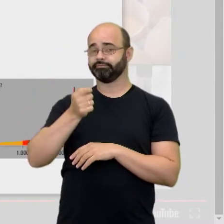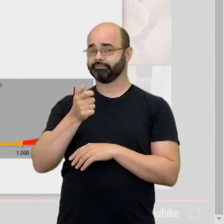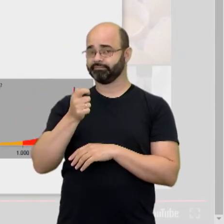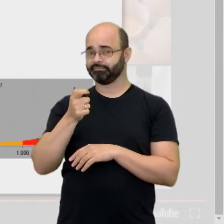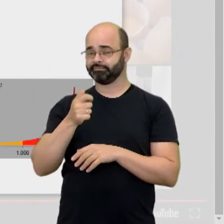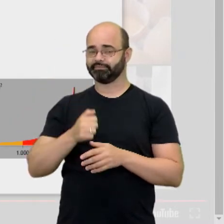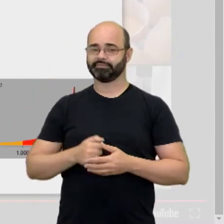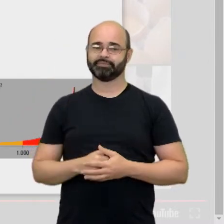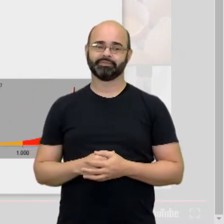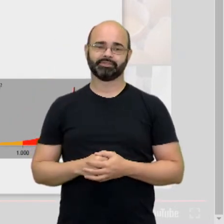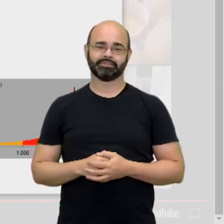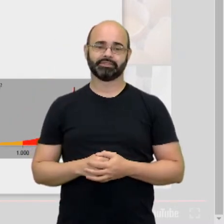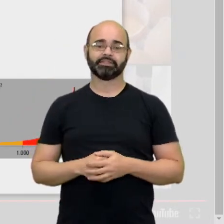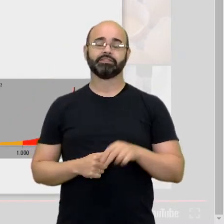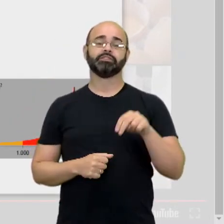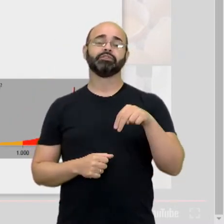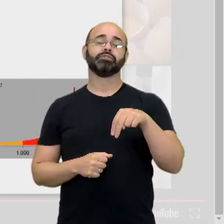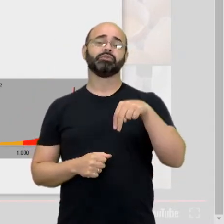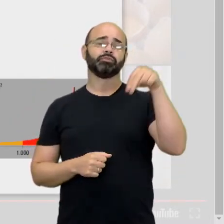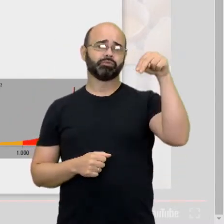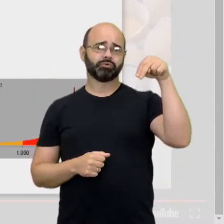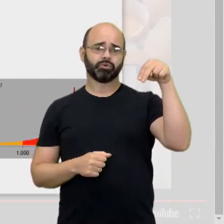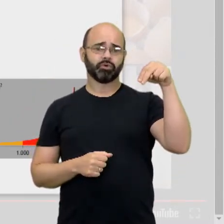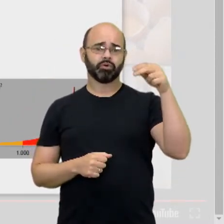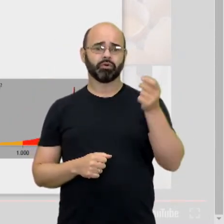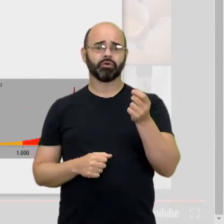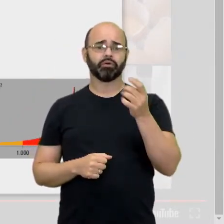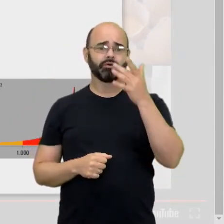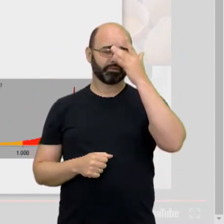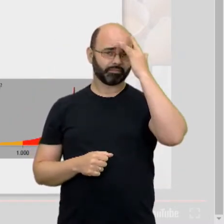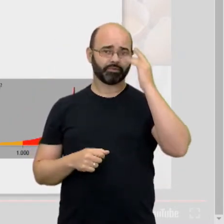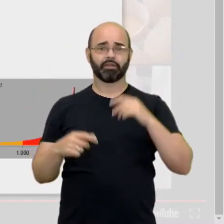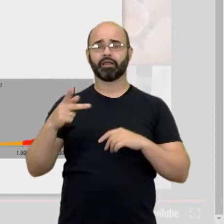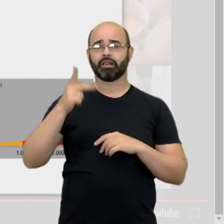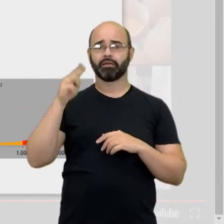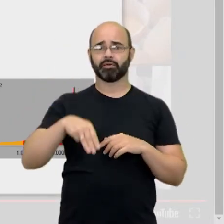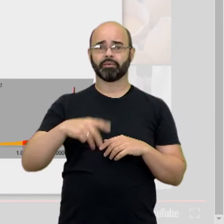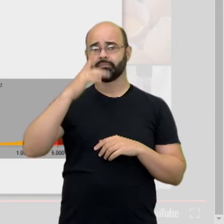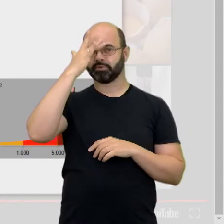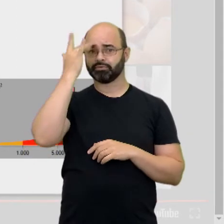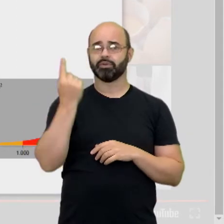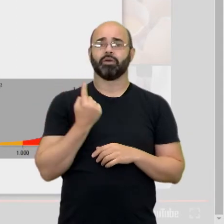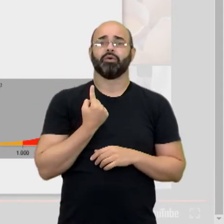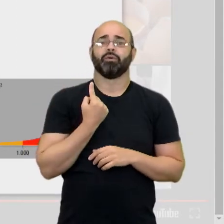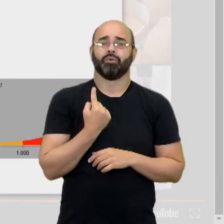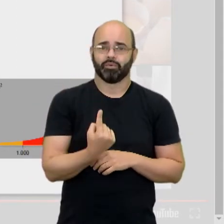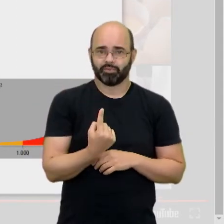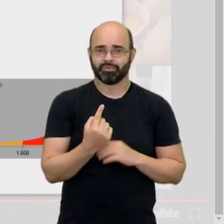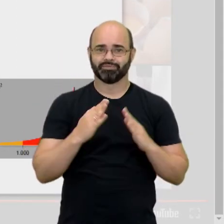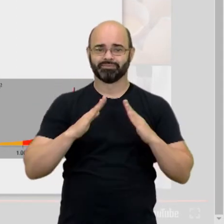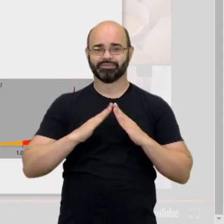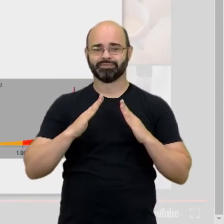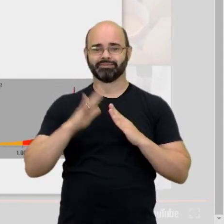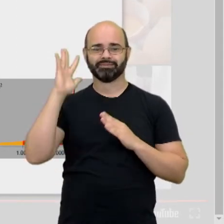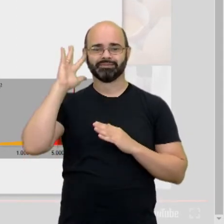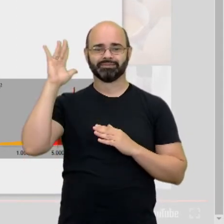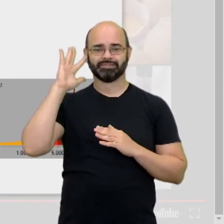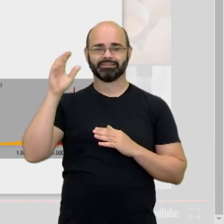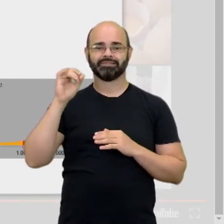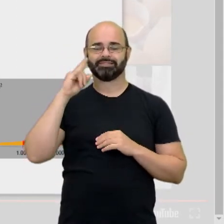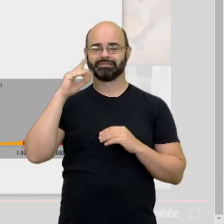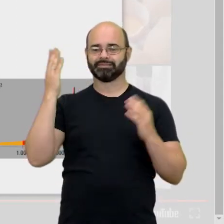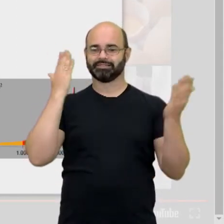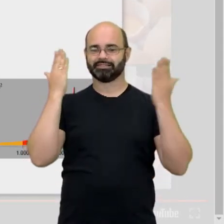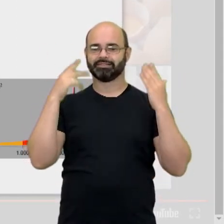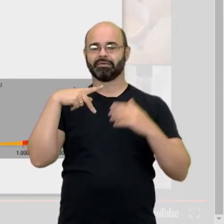Na região norte tem regiões lá que tem menos de um habitante por quilômetro quadrado. Né, se a gente fizer uma comparação com Paraisópolis,